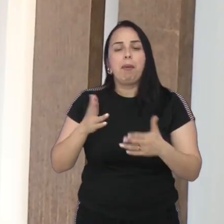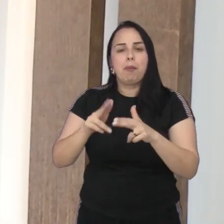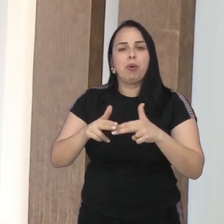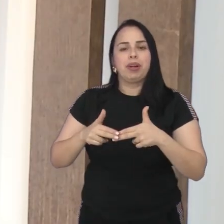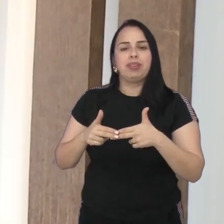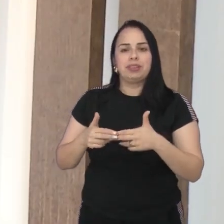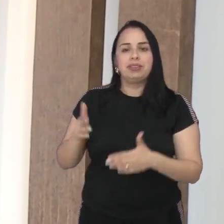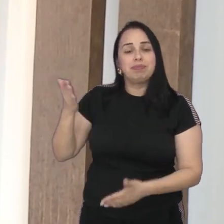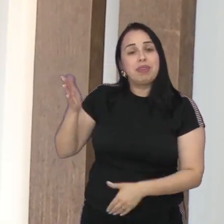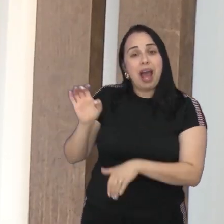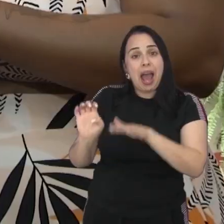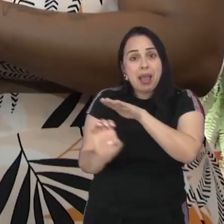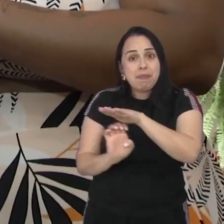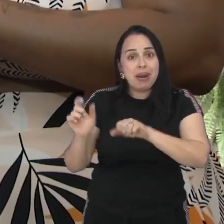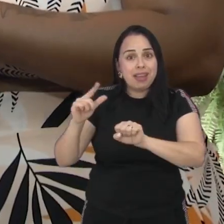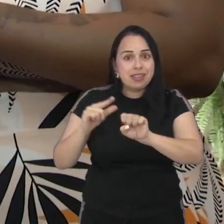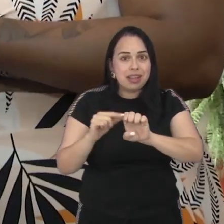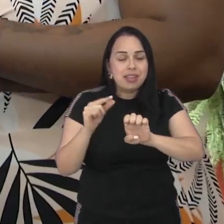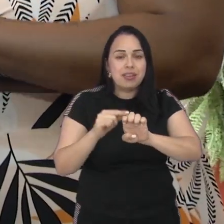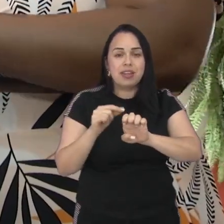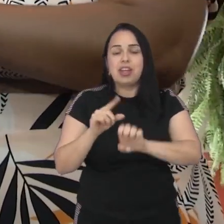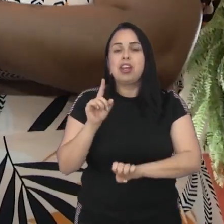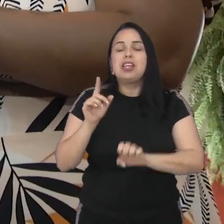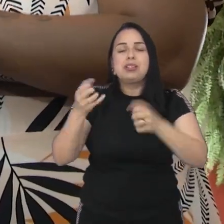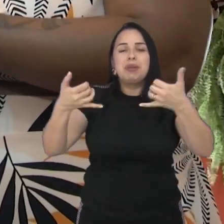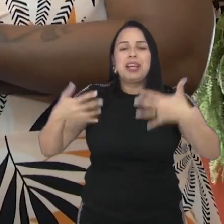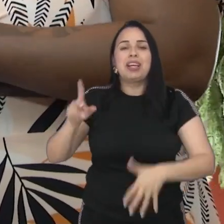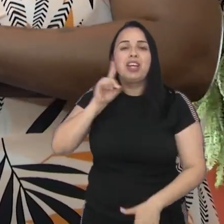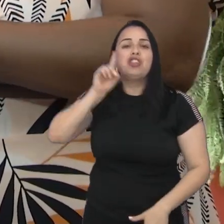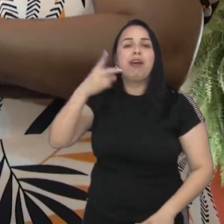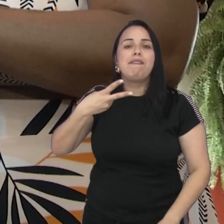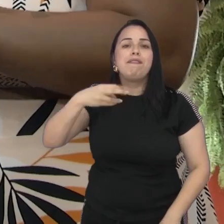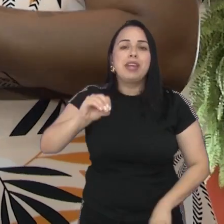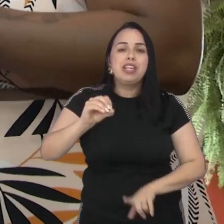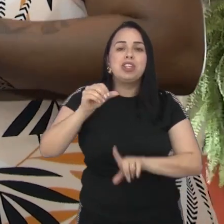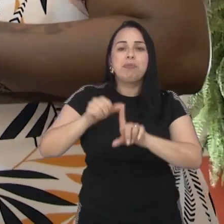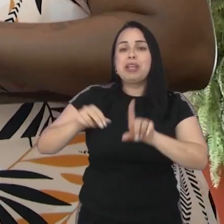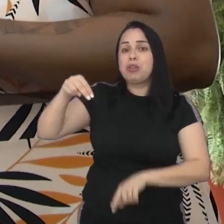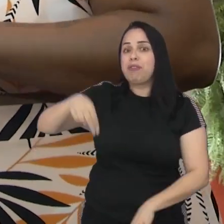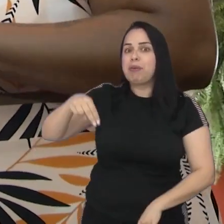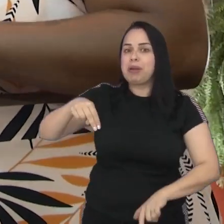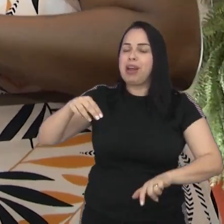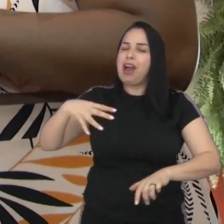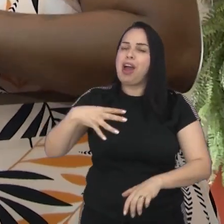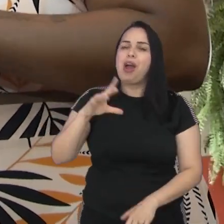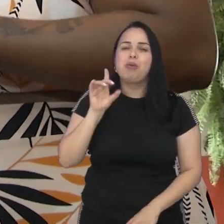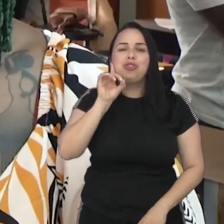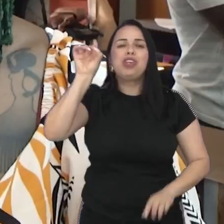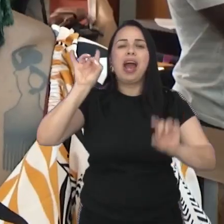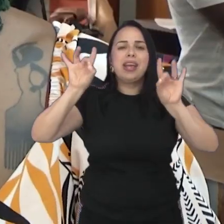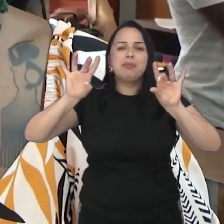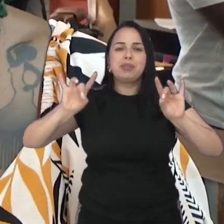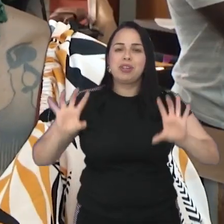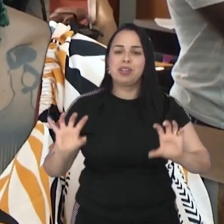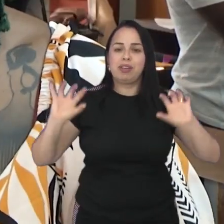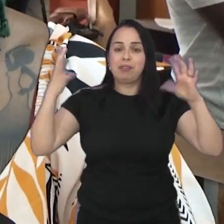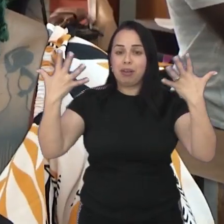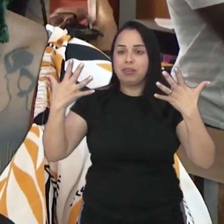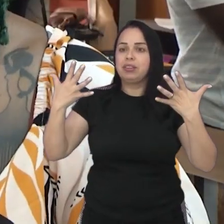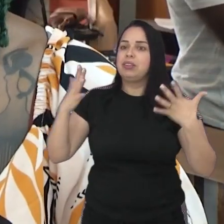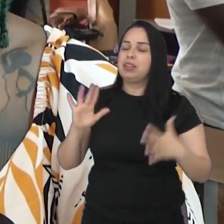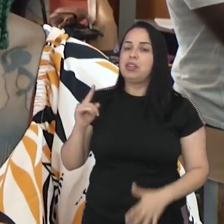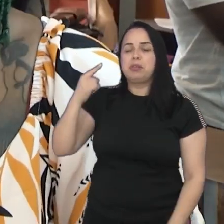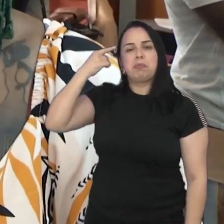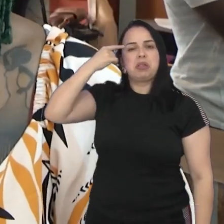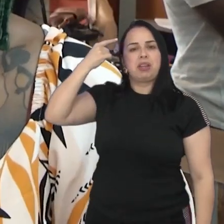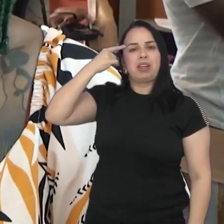E exatamente por isso, a empresária defende que o 20 de novembro é dia de celebrar. Às vezes a gente acredita que